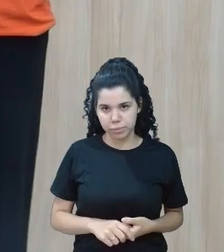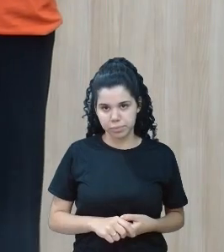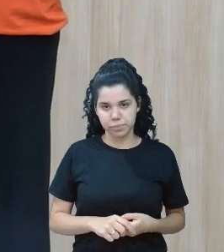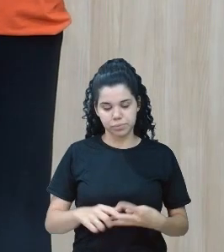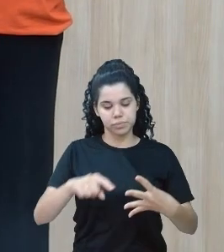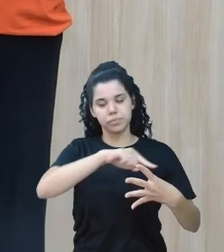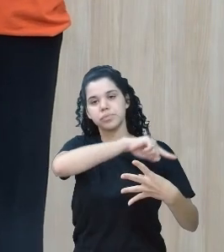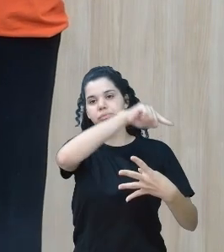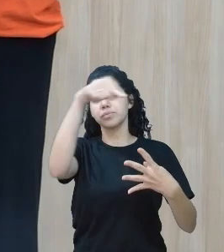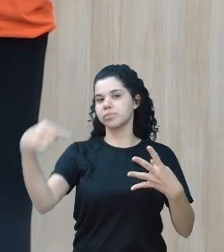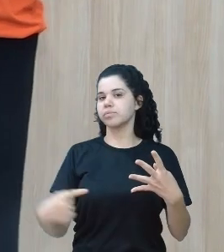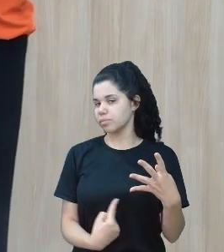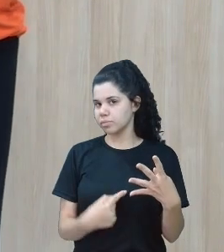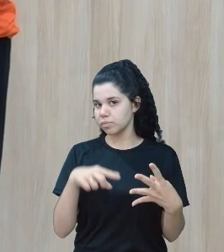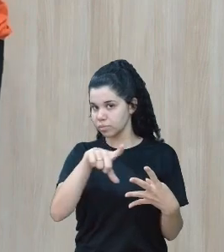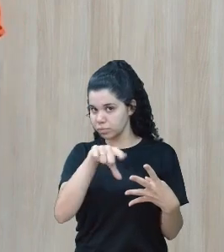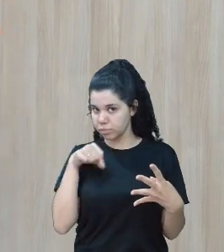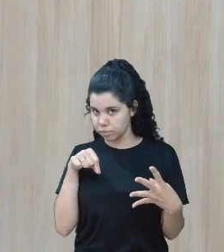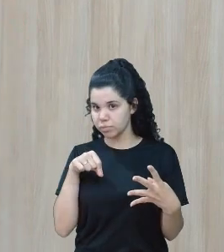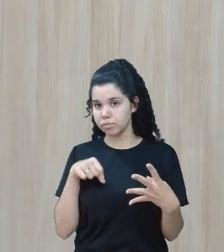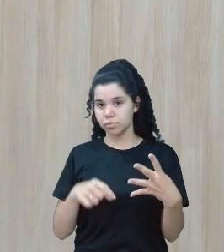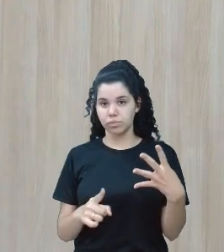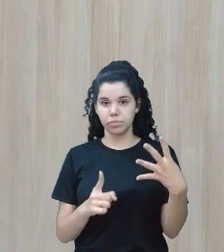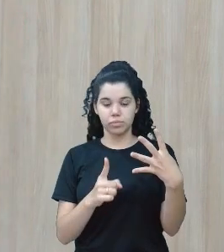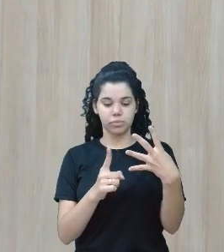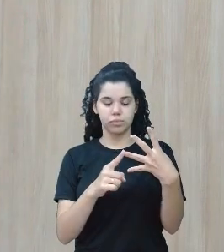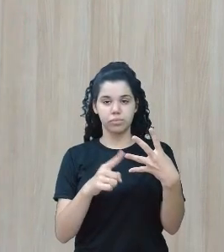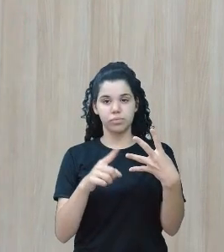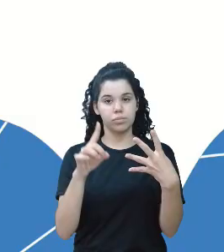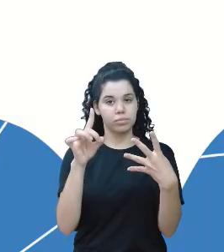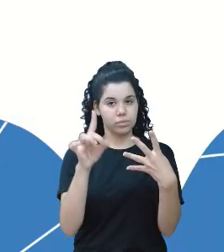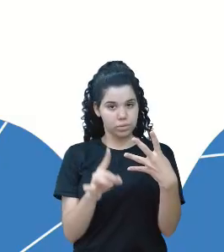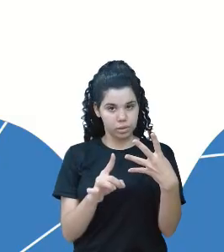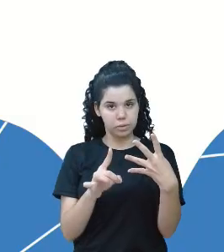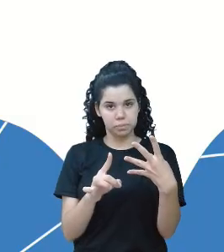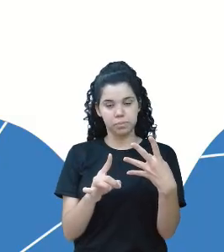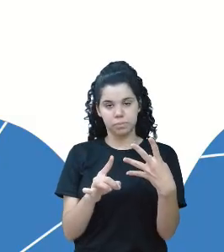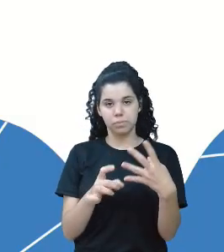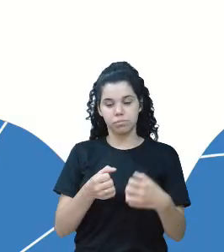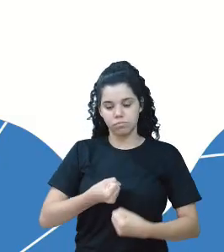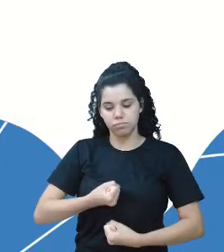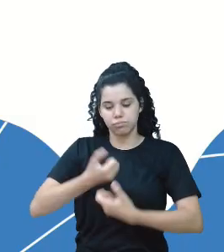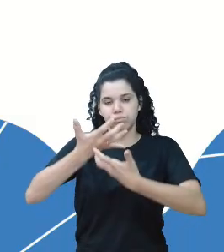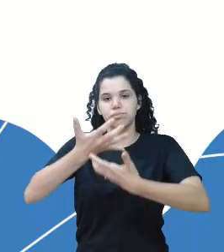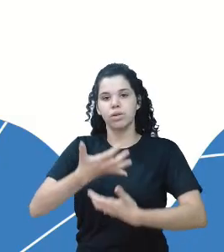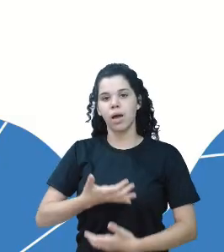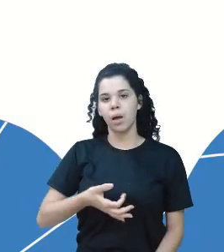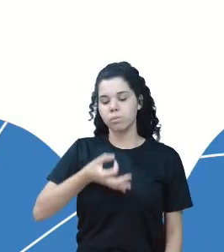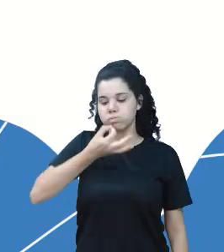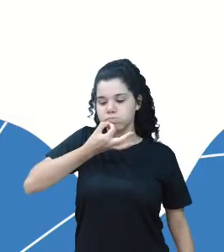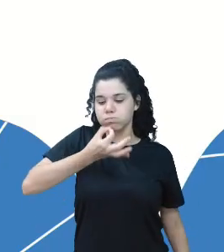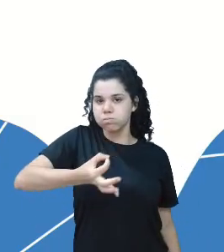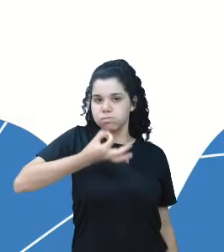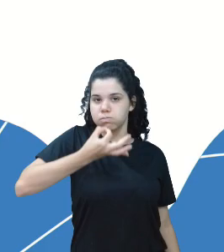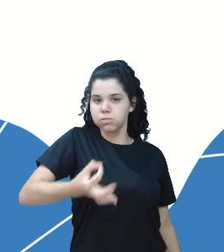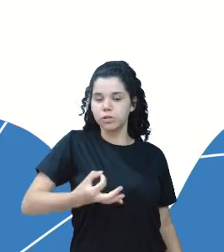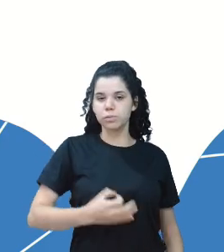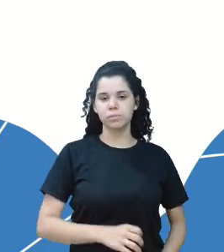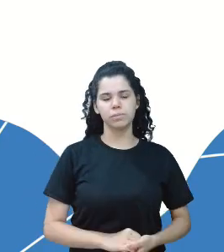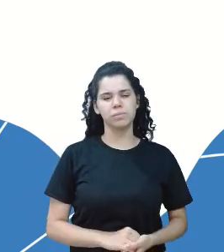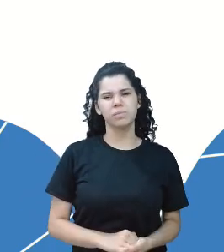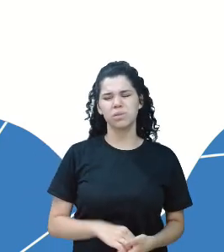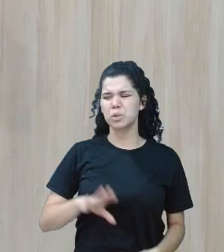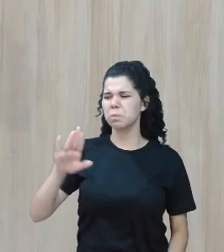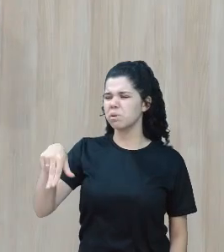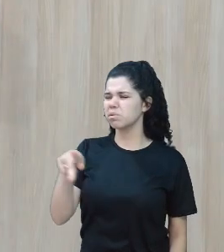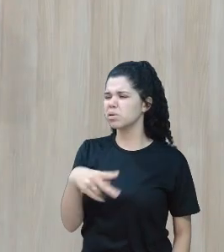que responde essa questão é a letra D de dado. Expor uma análise crítica. Fernanda, como é